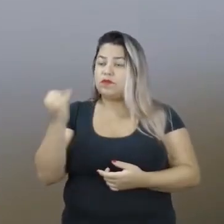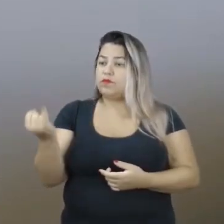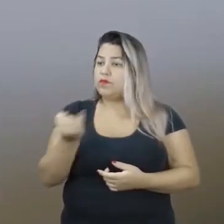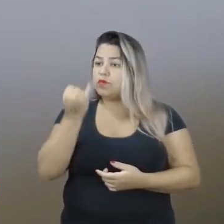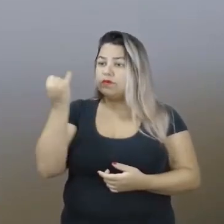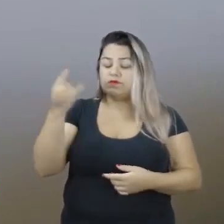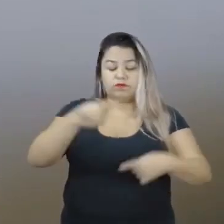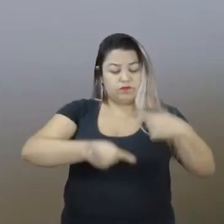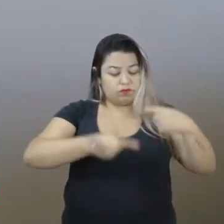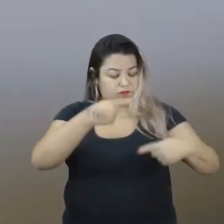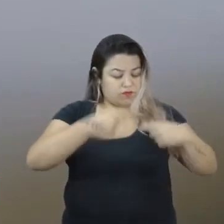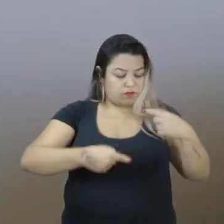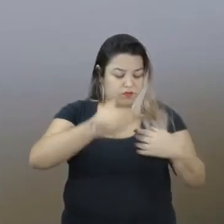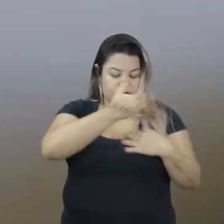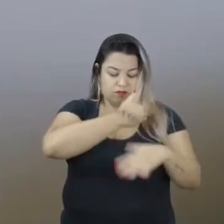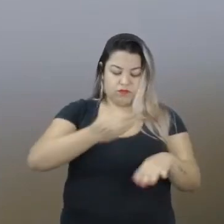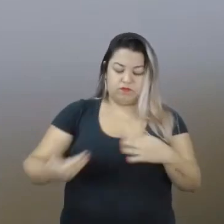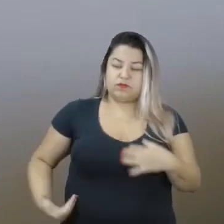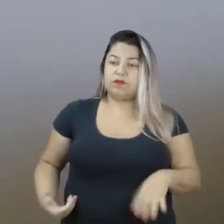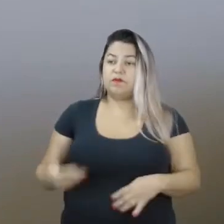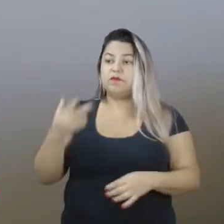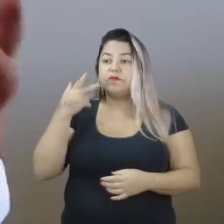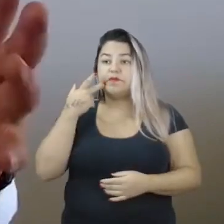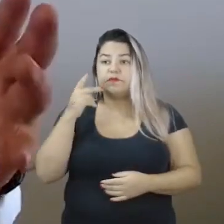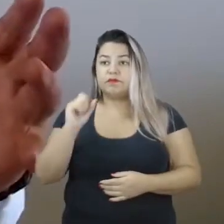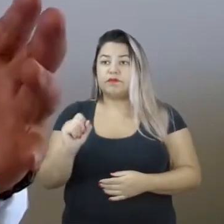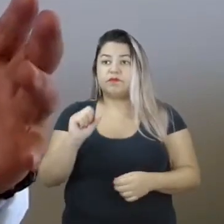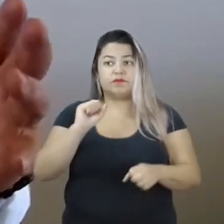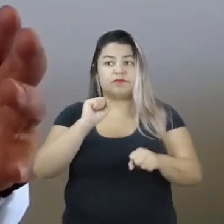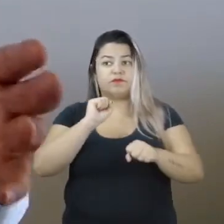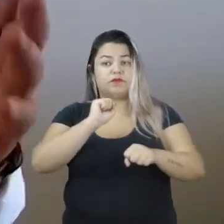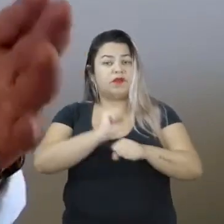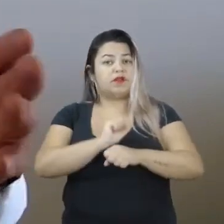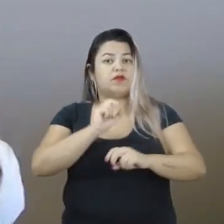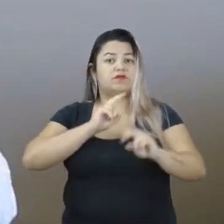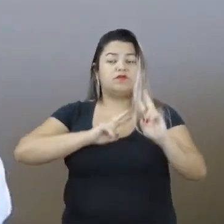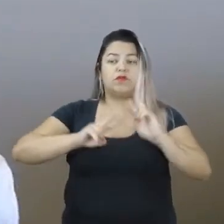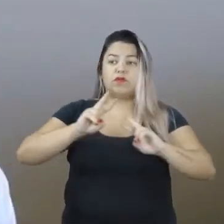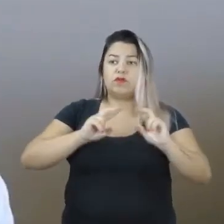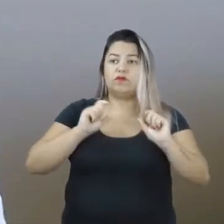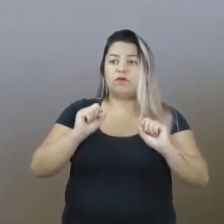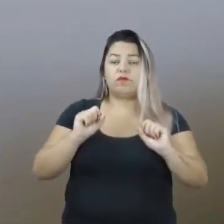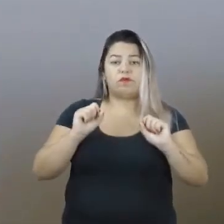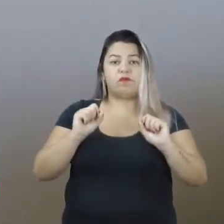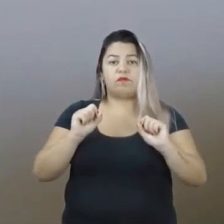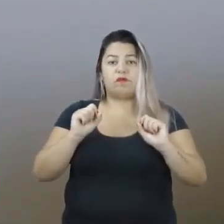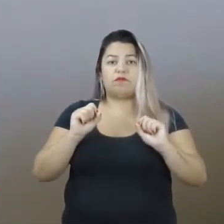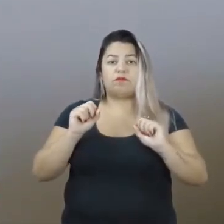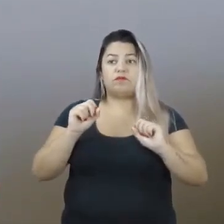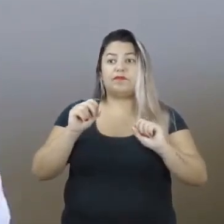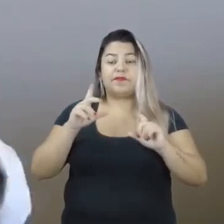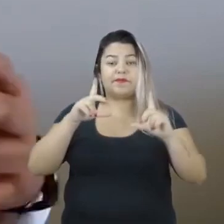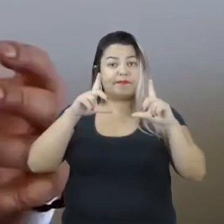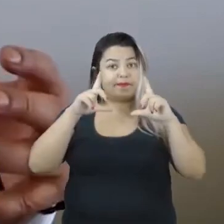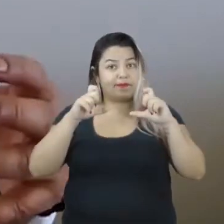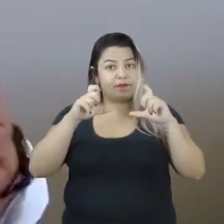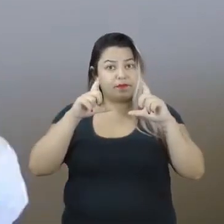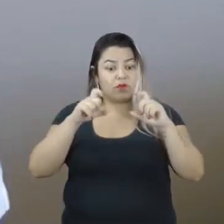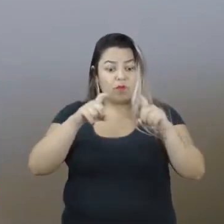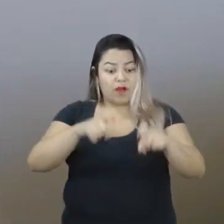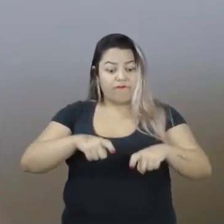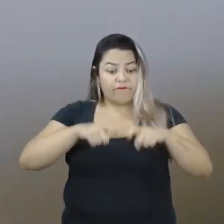importância de políticas públicas para a gente parar de ver. Eu vi uma foto lá do tempo da escravidão, numa